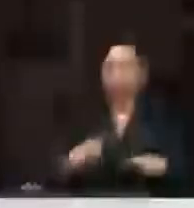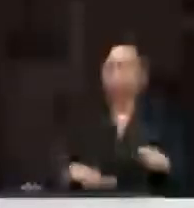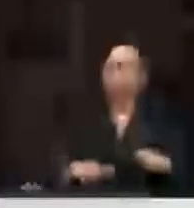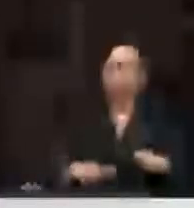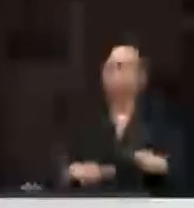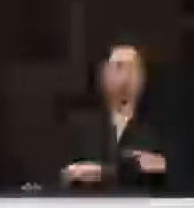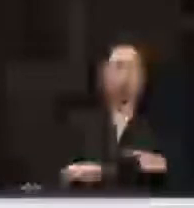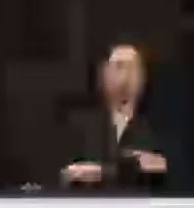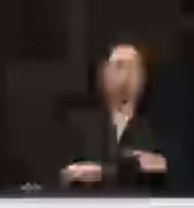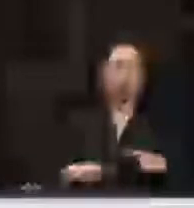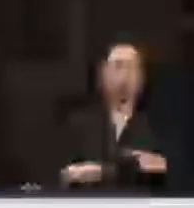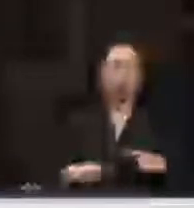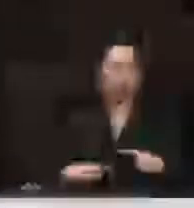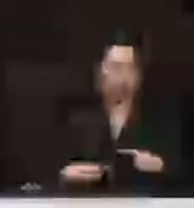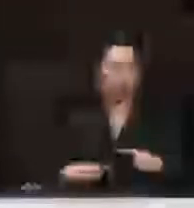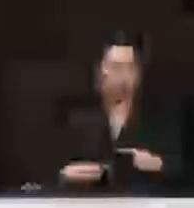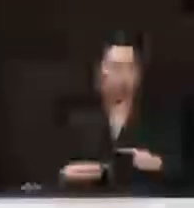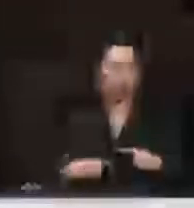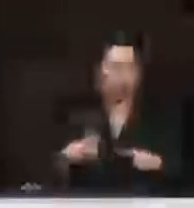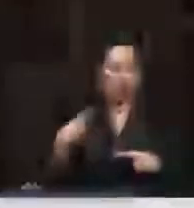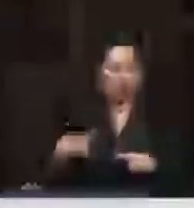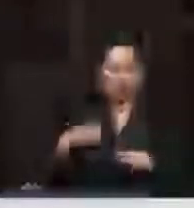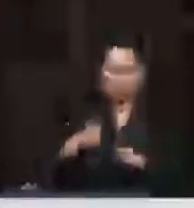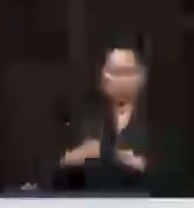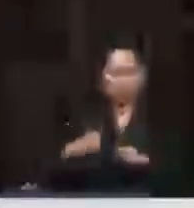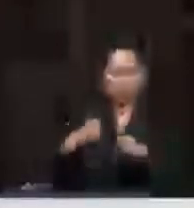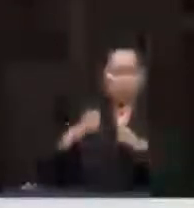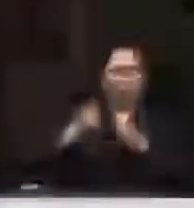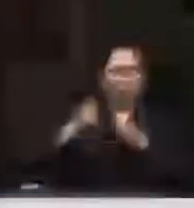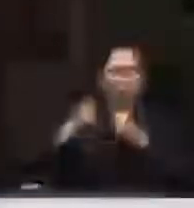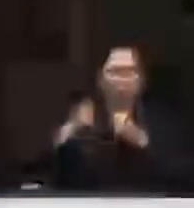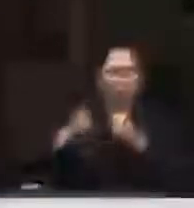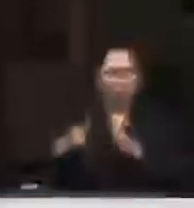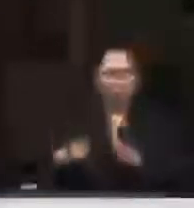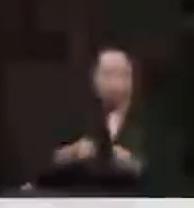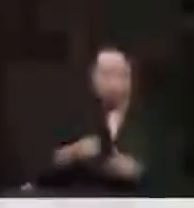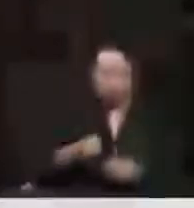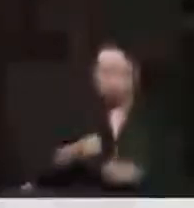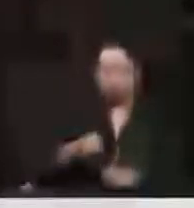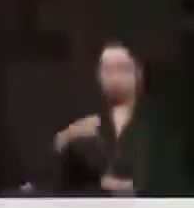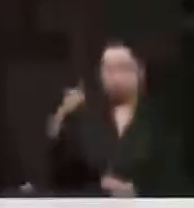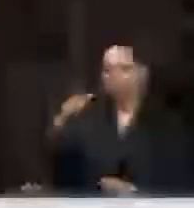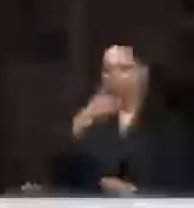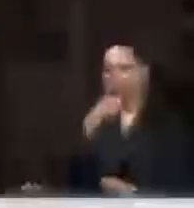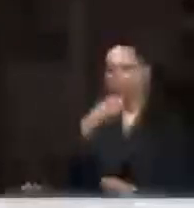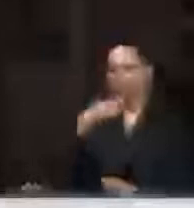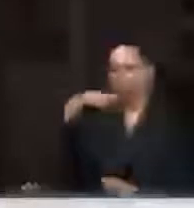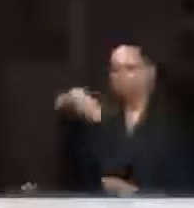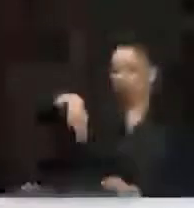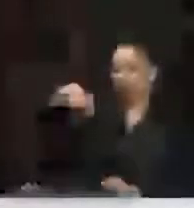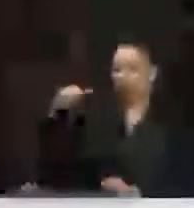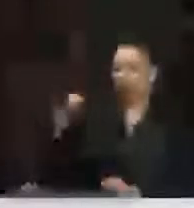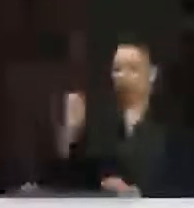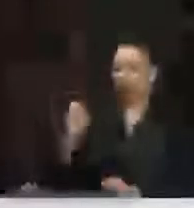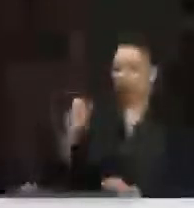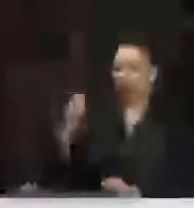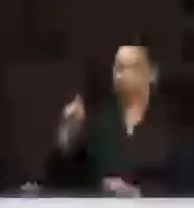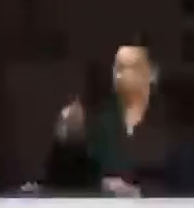sob certo aspecto, liderando esta luta, que é o Negro Ogum. Mandar um abraço para o Negro Ogum.